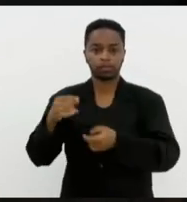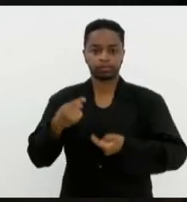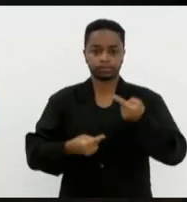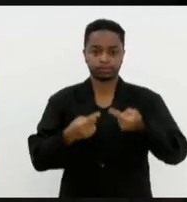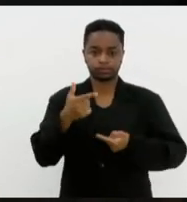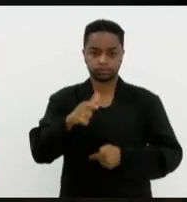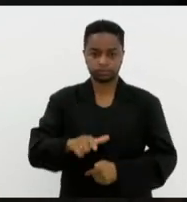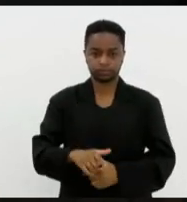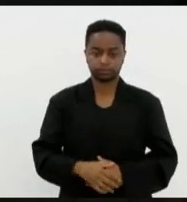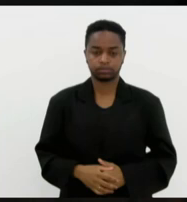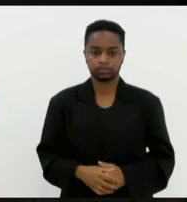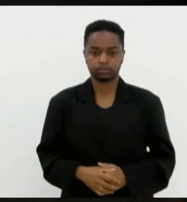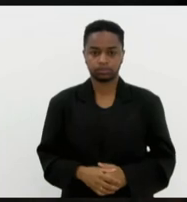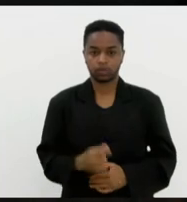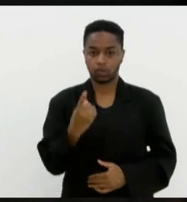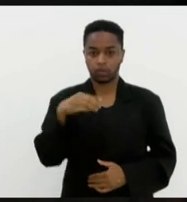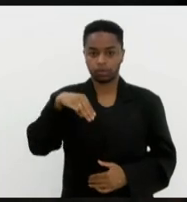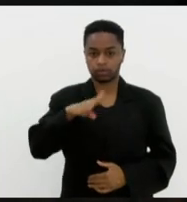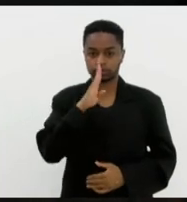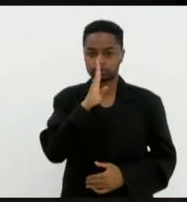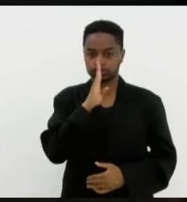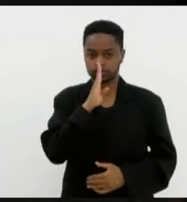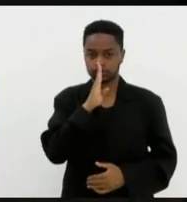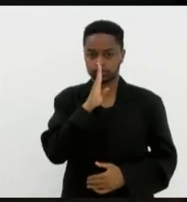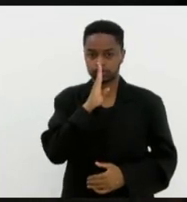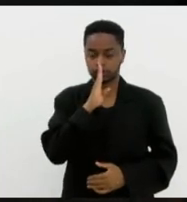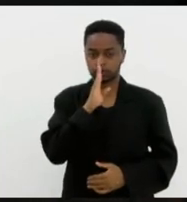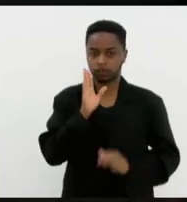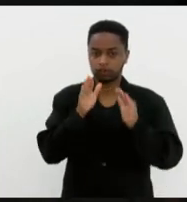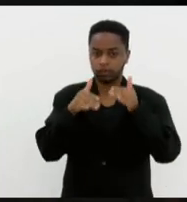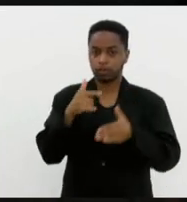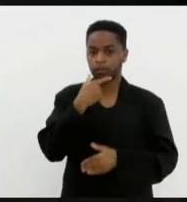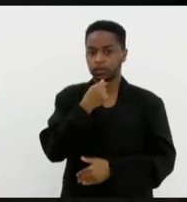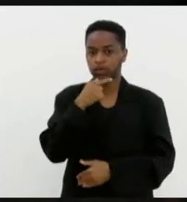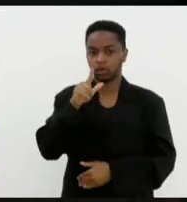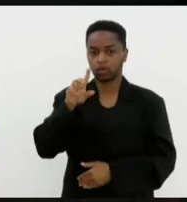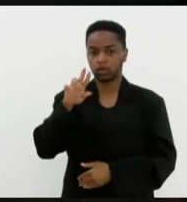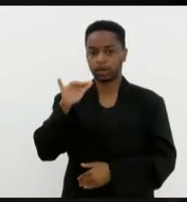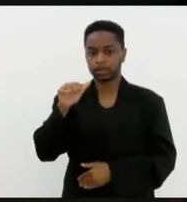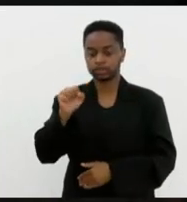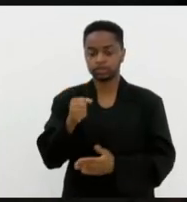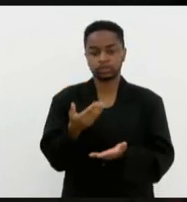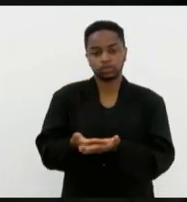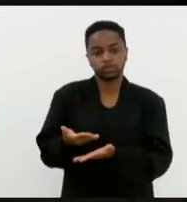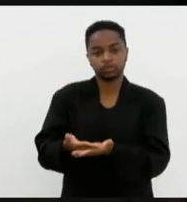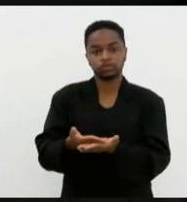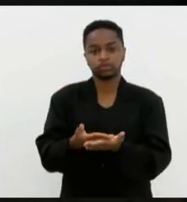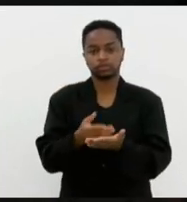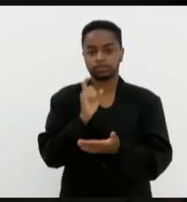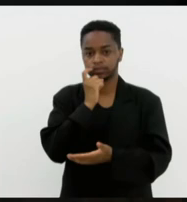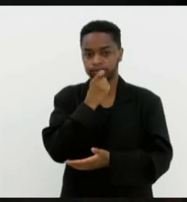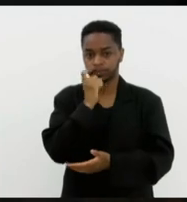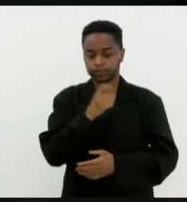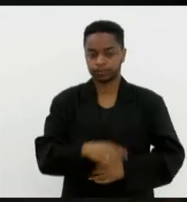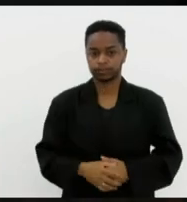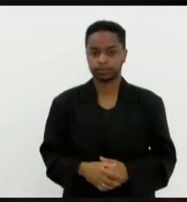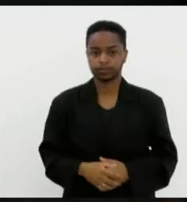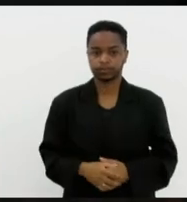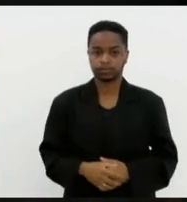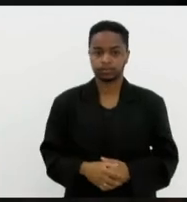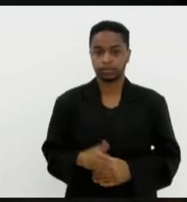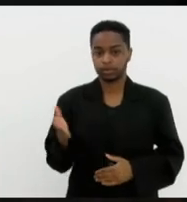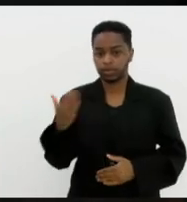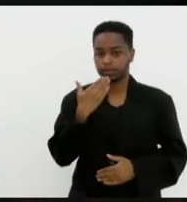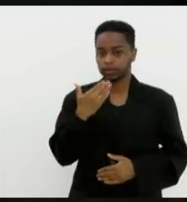técnicas. Um minuto de silêncio para o menino Lucas, estudante de odontologia, conforme aventado